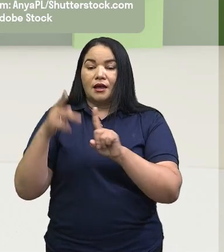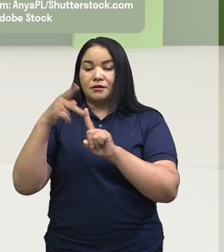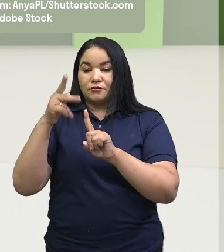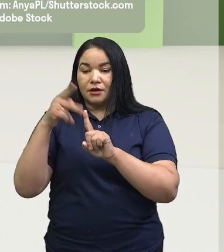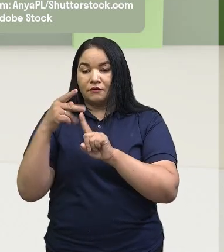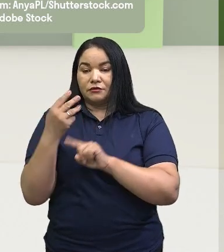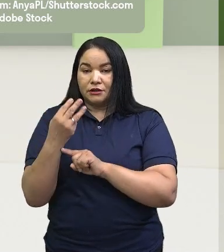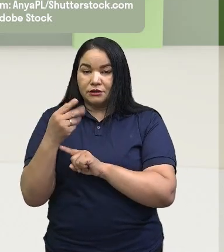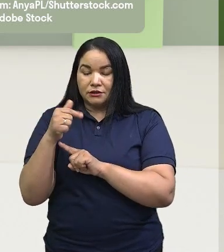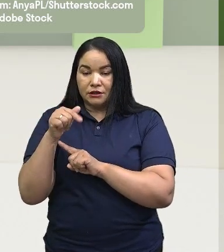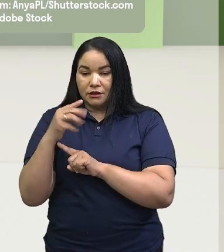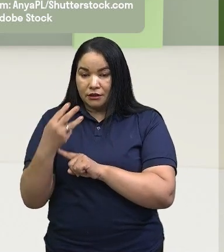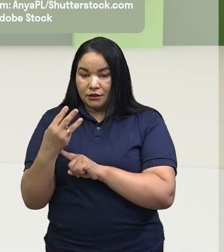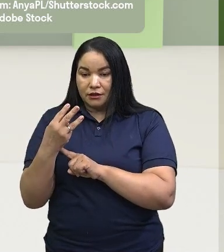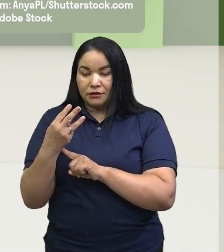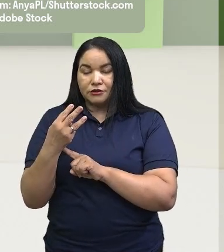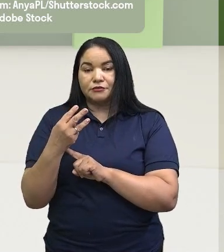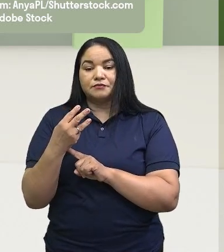Kelvin,